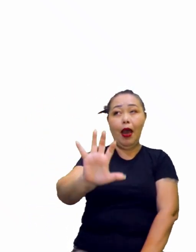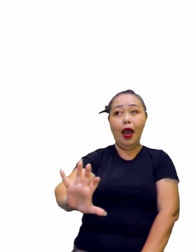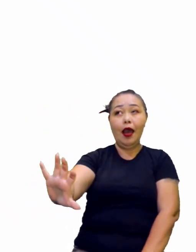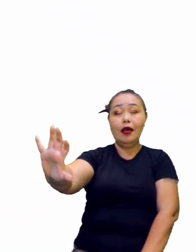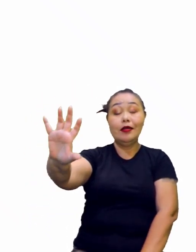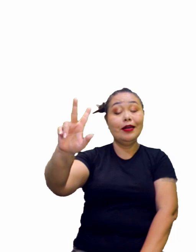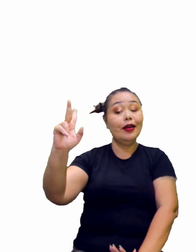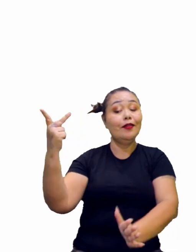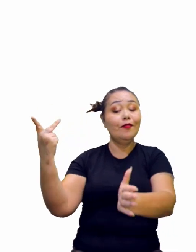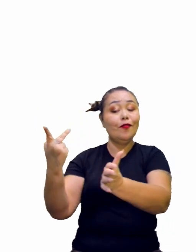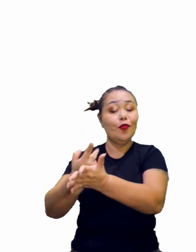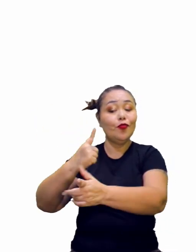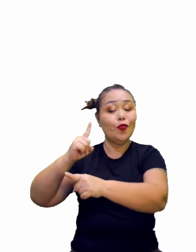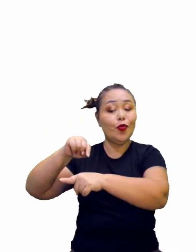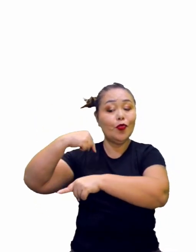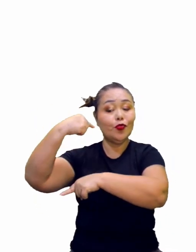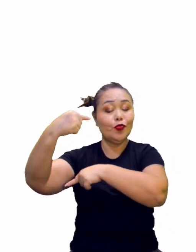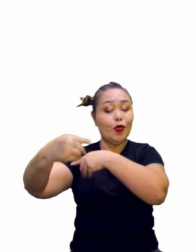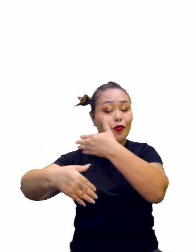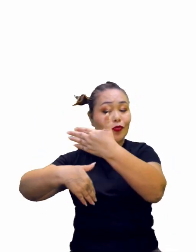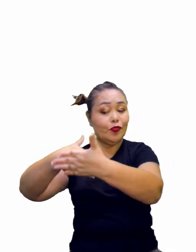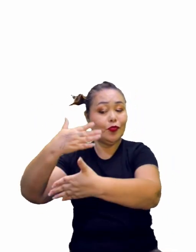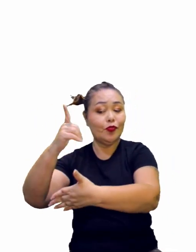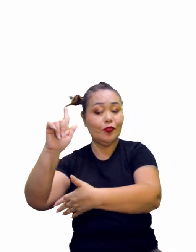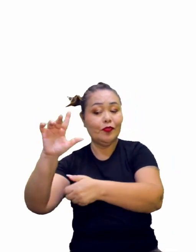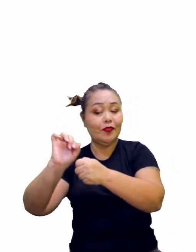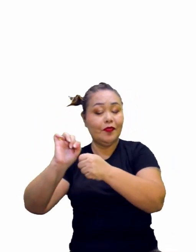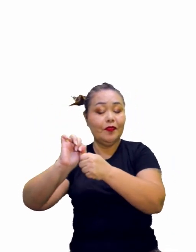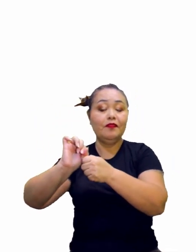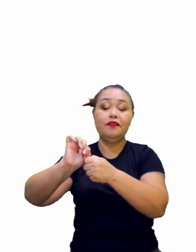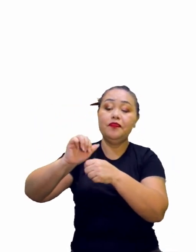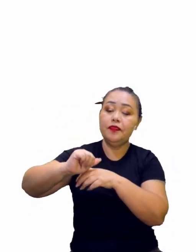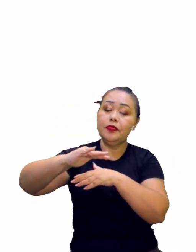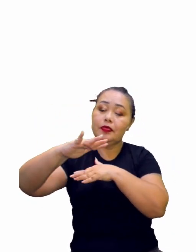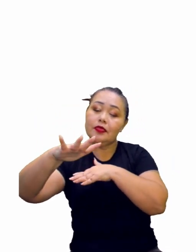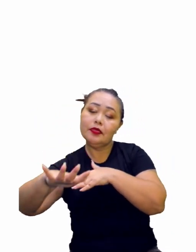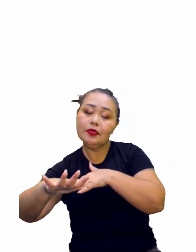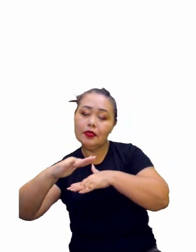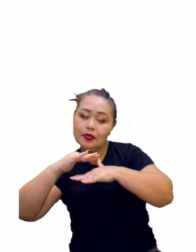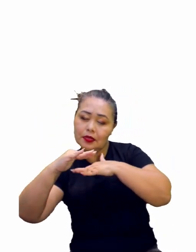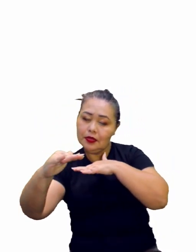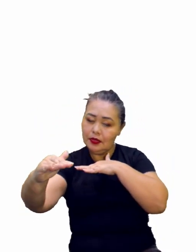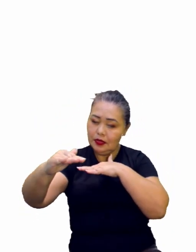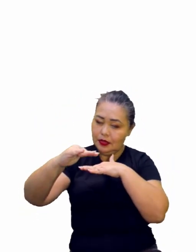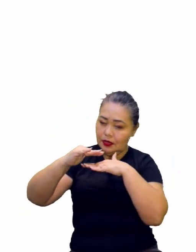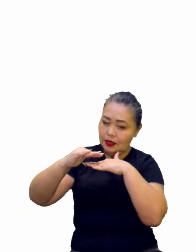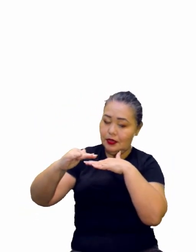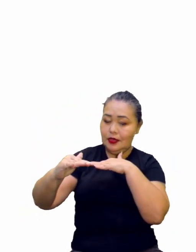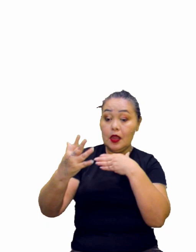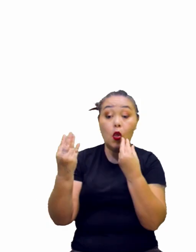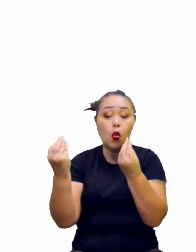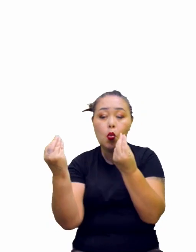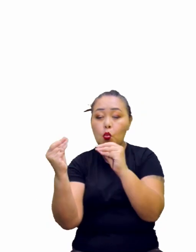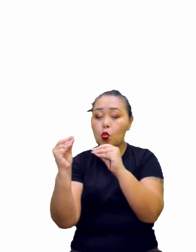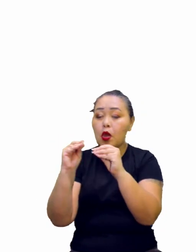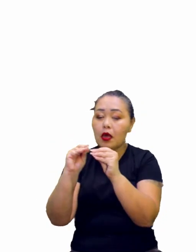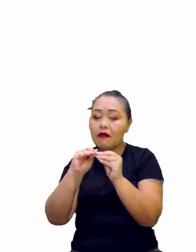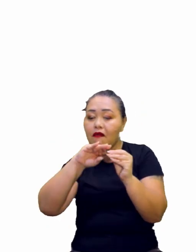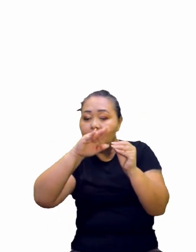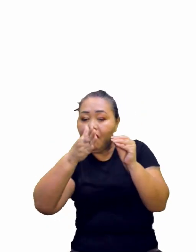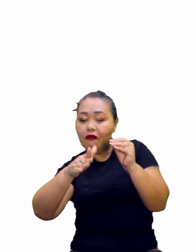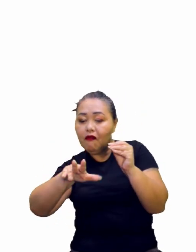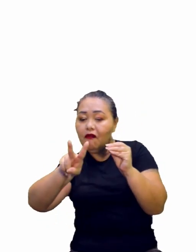ocorre o processo da formação geológica, se são acidentados, se são planos, se ocorre a formação de vales